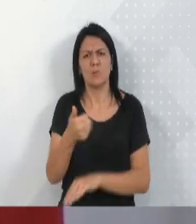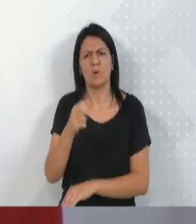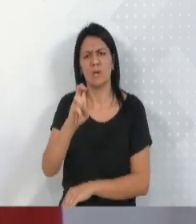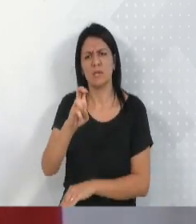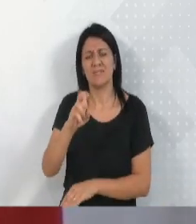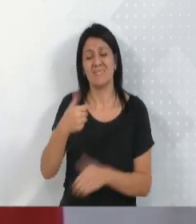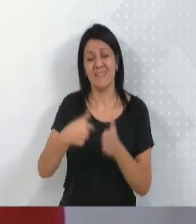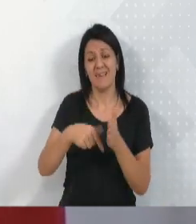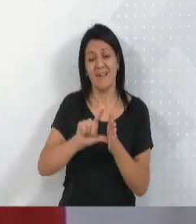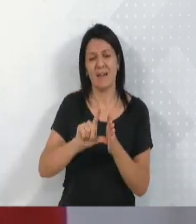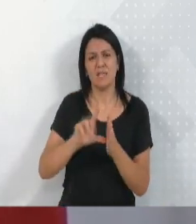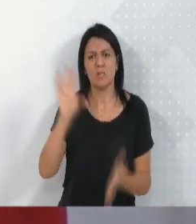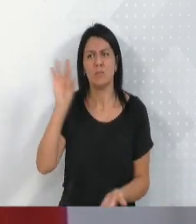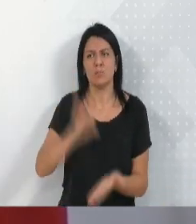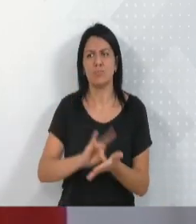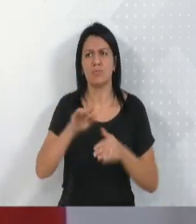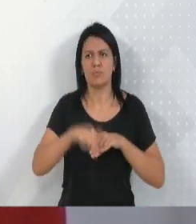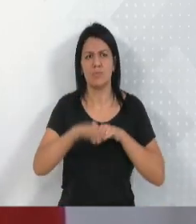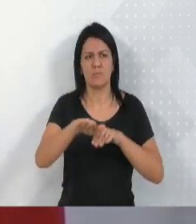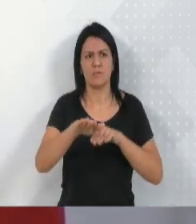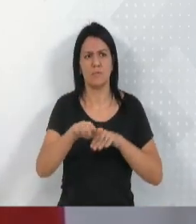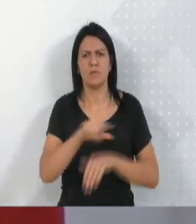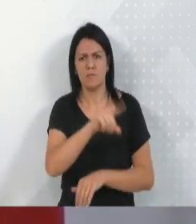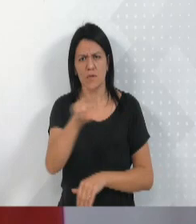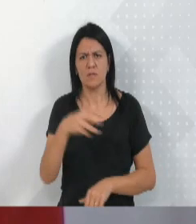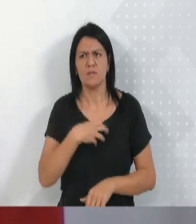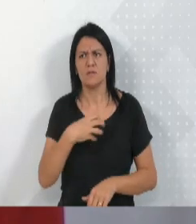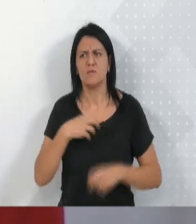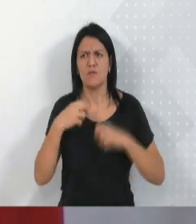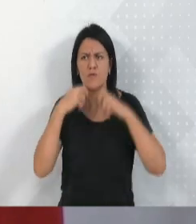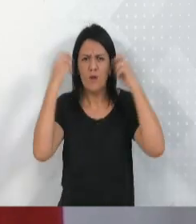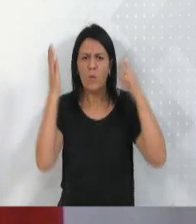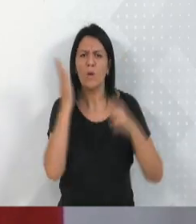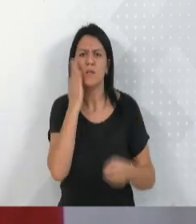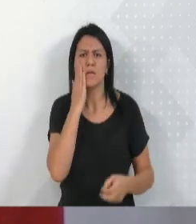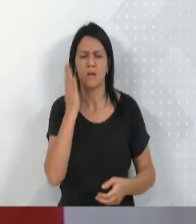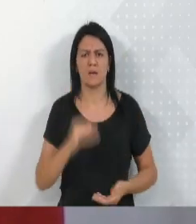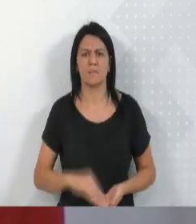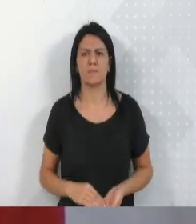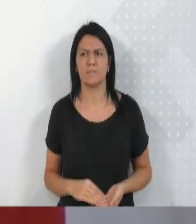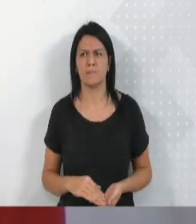desfile oficial. Vocês deveriam ter vergonha na cara. Próximo.